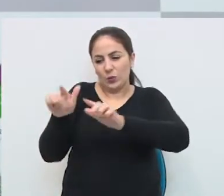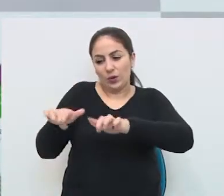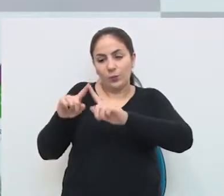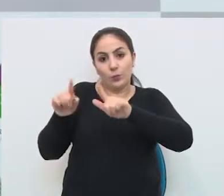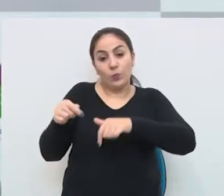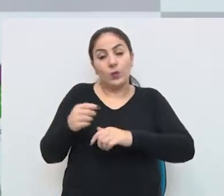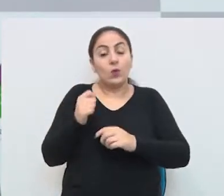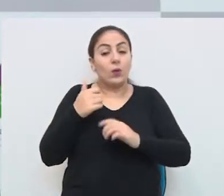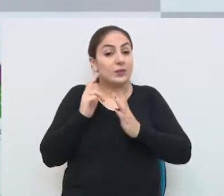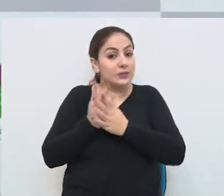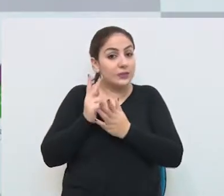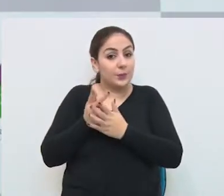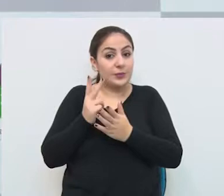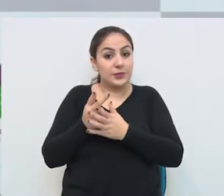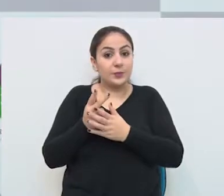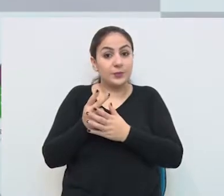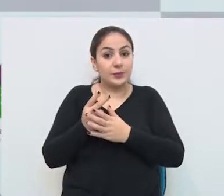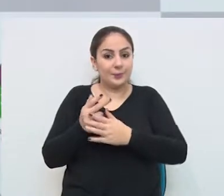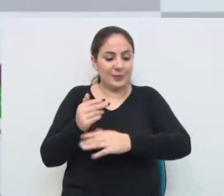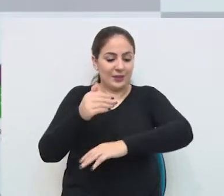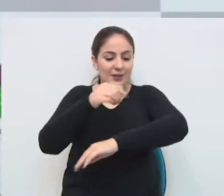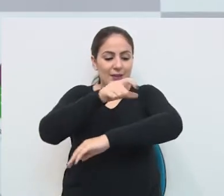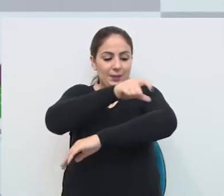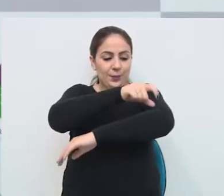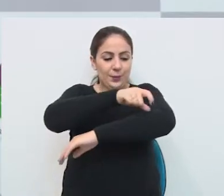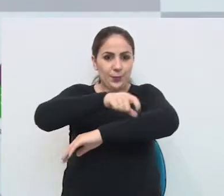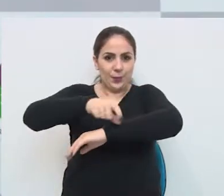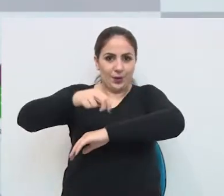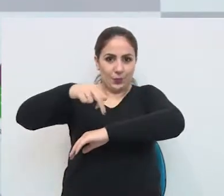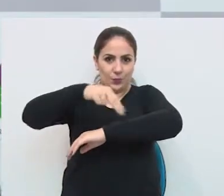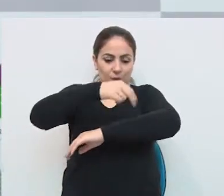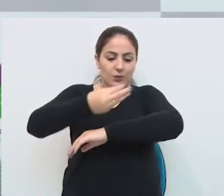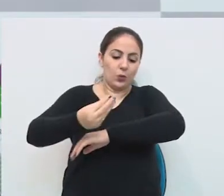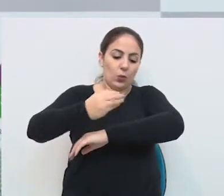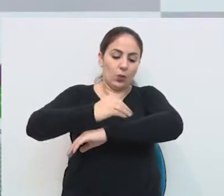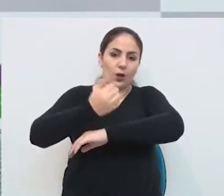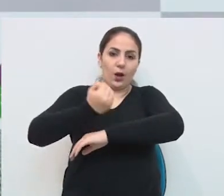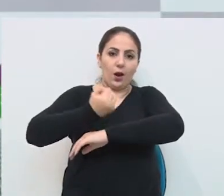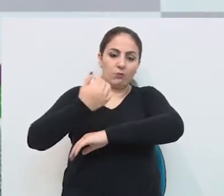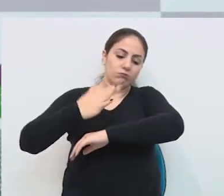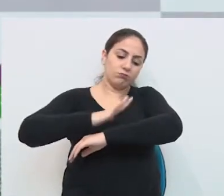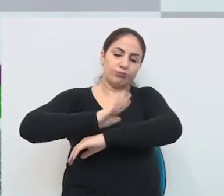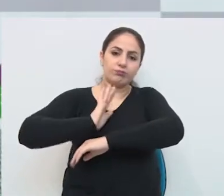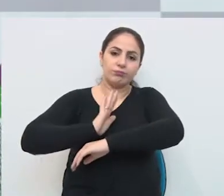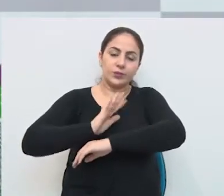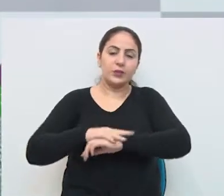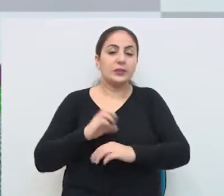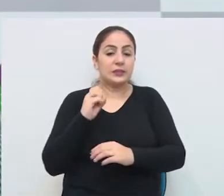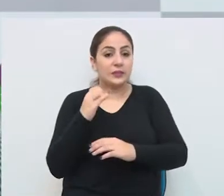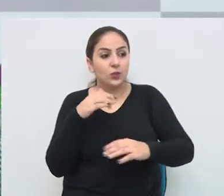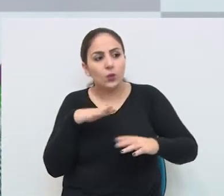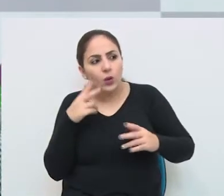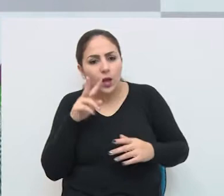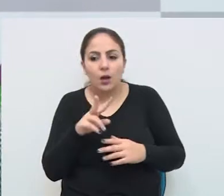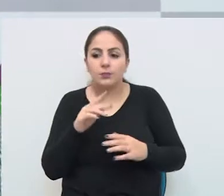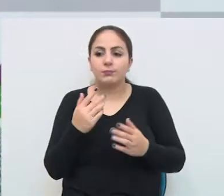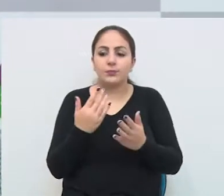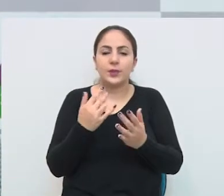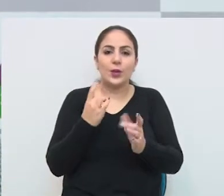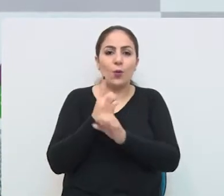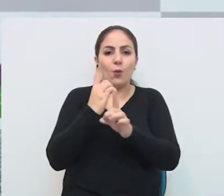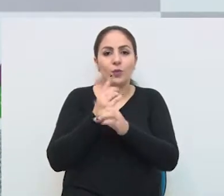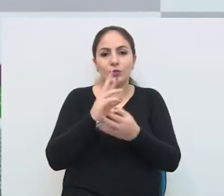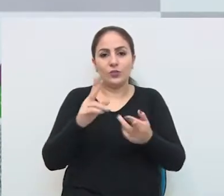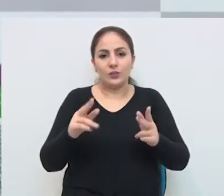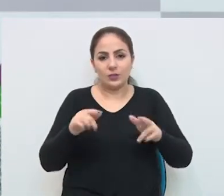em via pública e, na maioria das vezes, em cima do passeio público. Basta percorrer a cidade que você vai se deparar com isso em vários